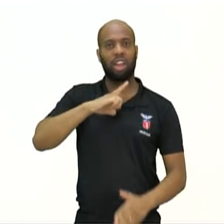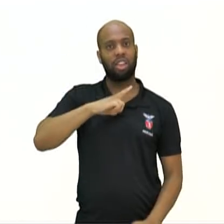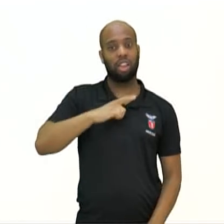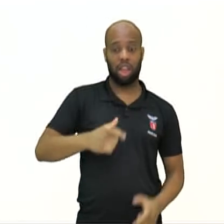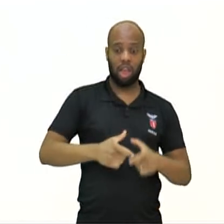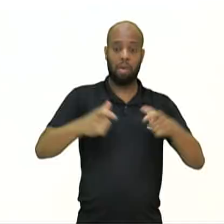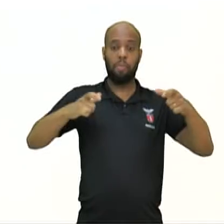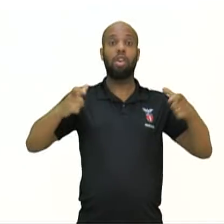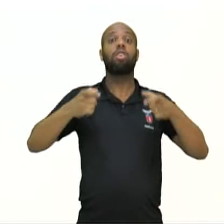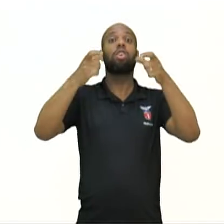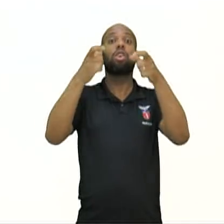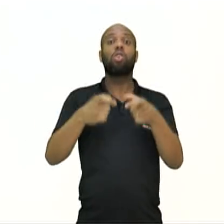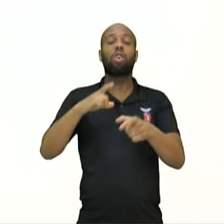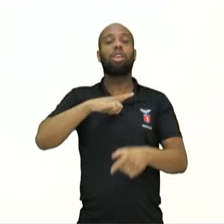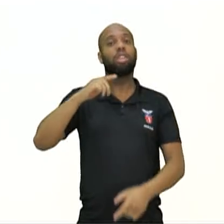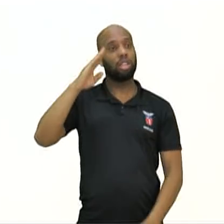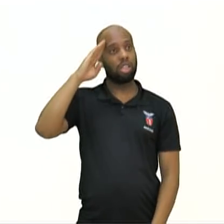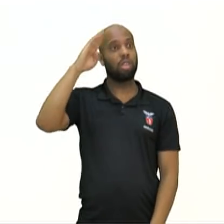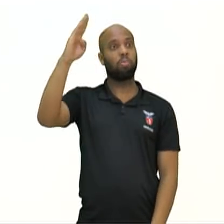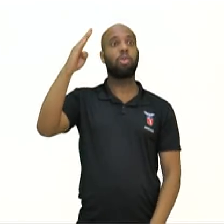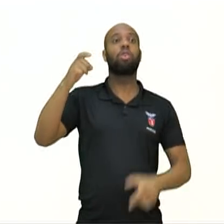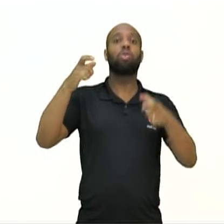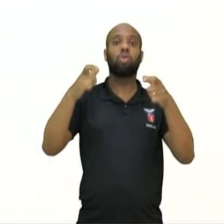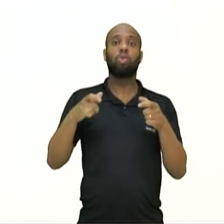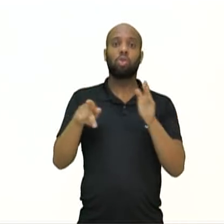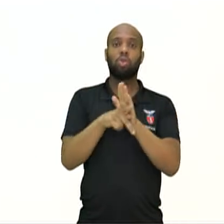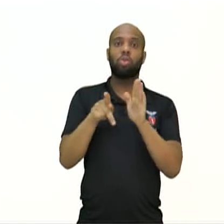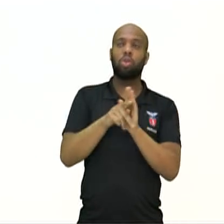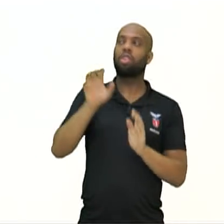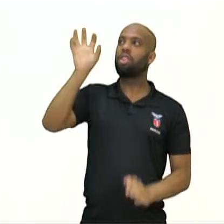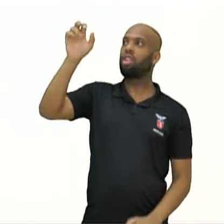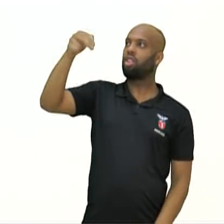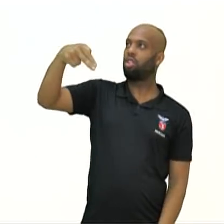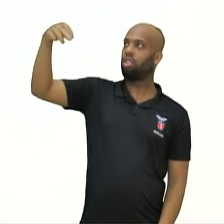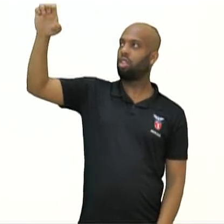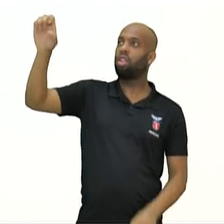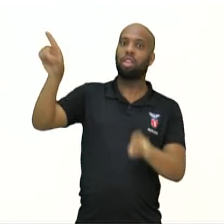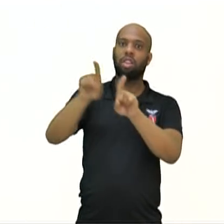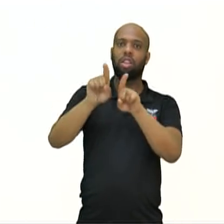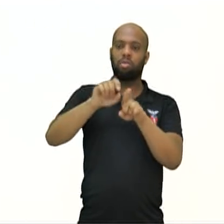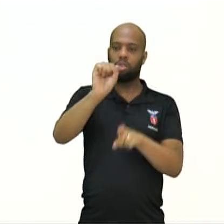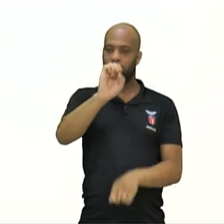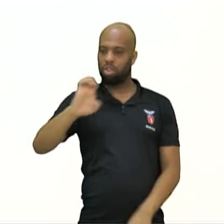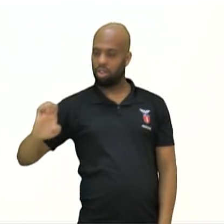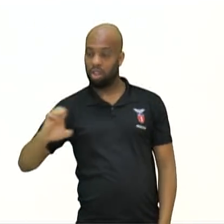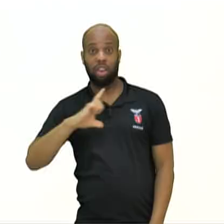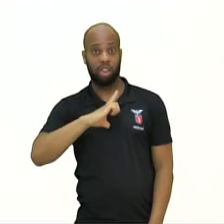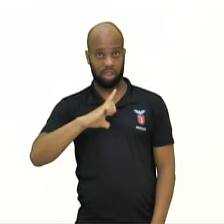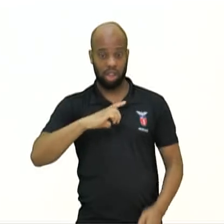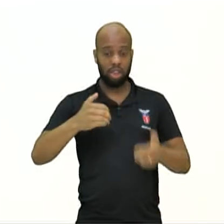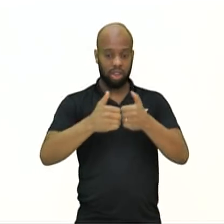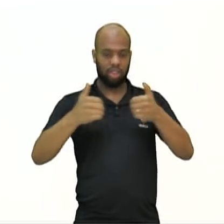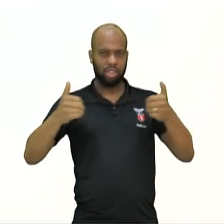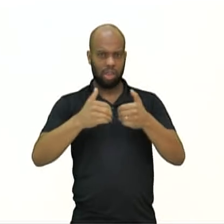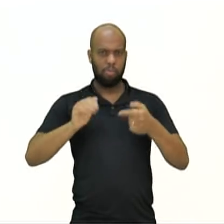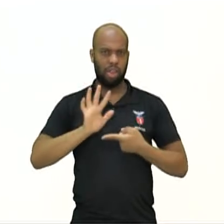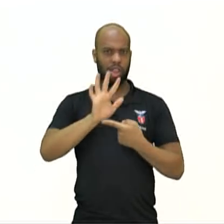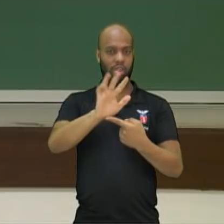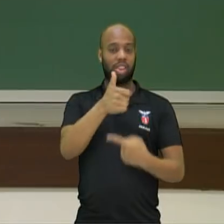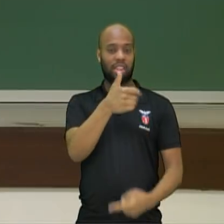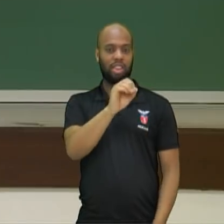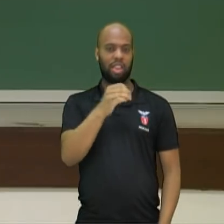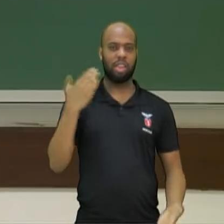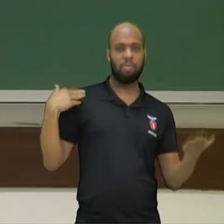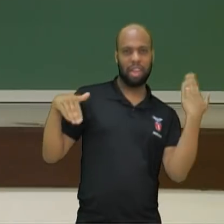estão localizados principalmente nas regiões Nordeste e Sudeste. Separamos 10 passeios